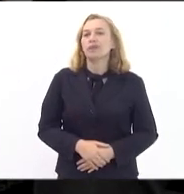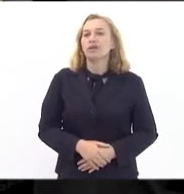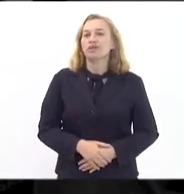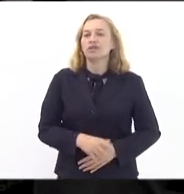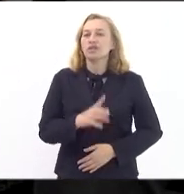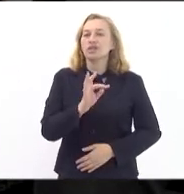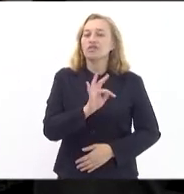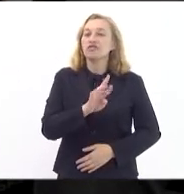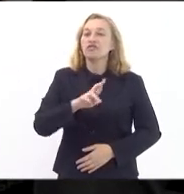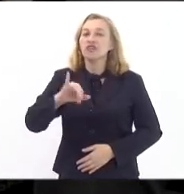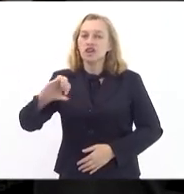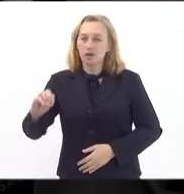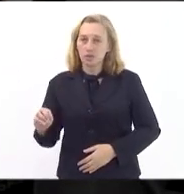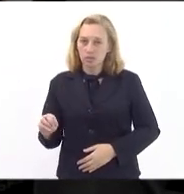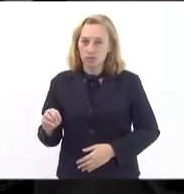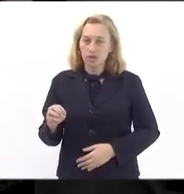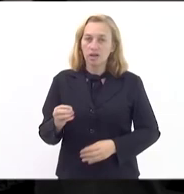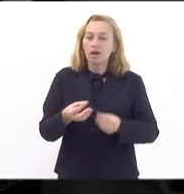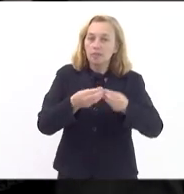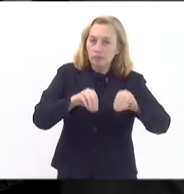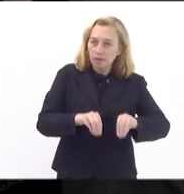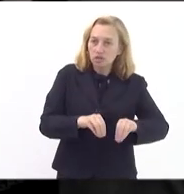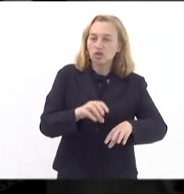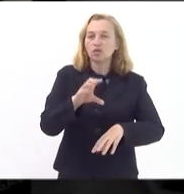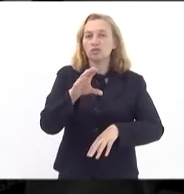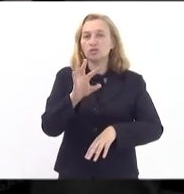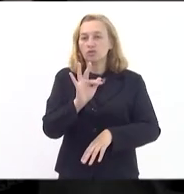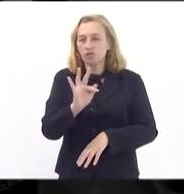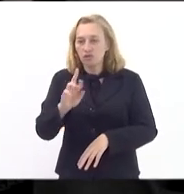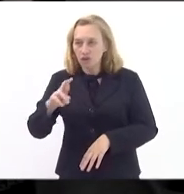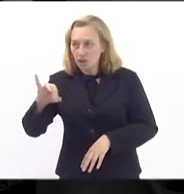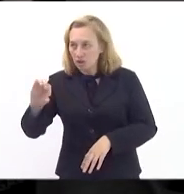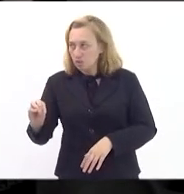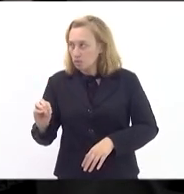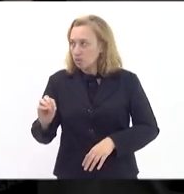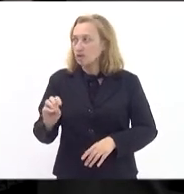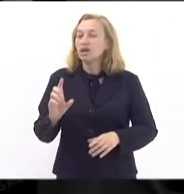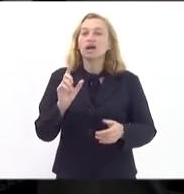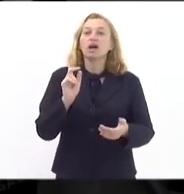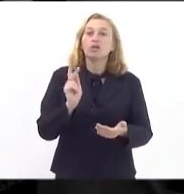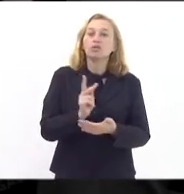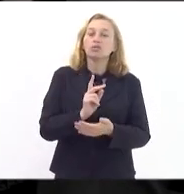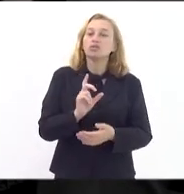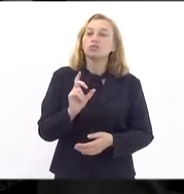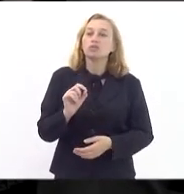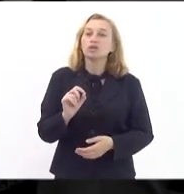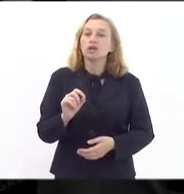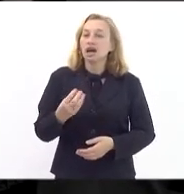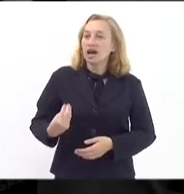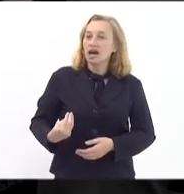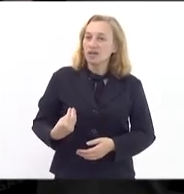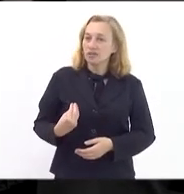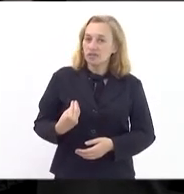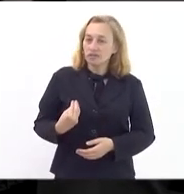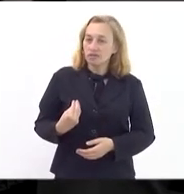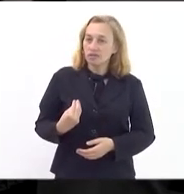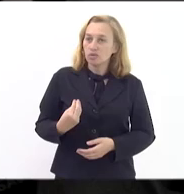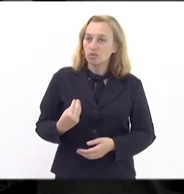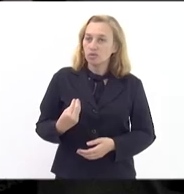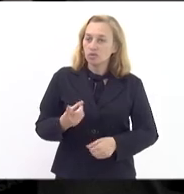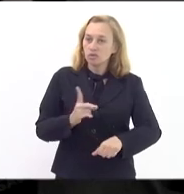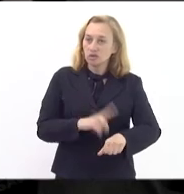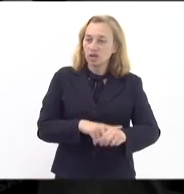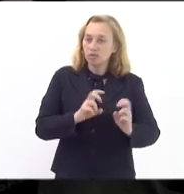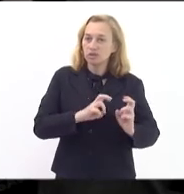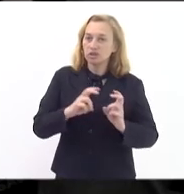sistema de freio ela danifica mesmo sendo mecânico sistema de freio Isso quer dizer o seguinte a vida útil do componente do trem